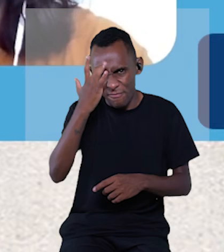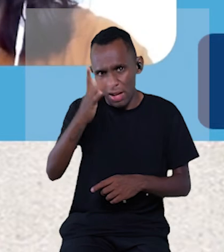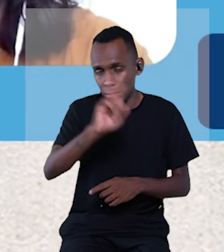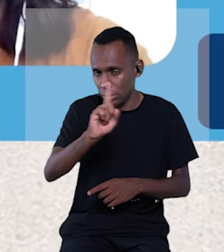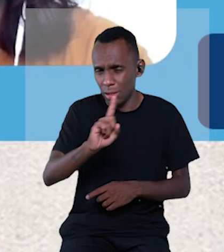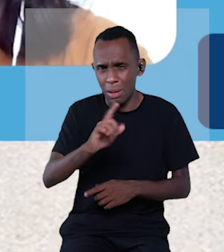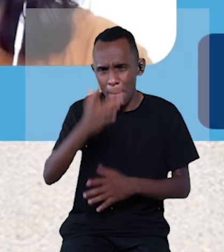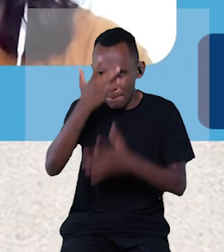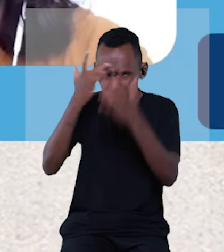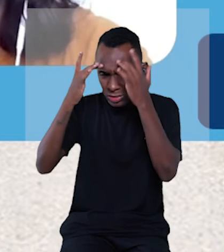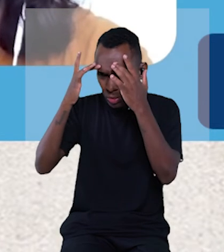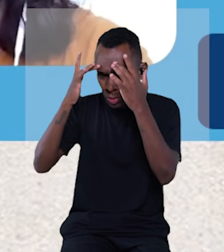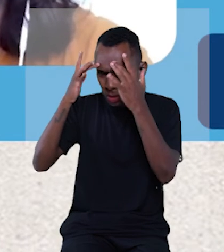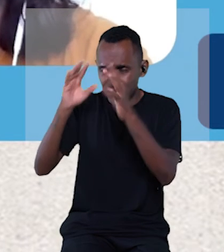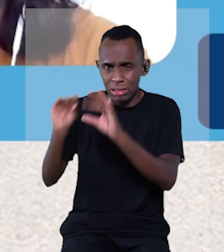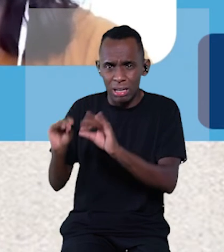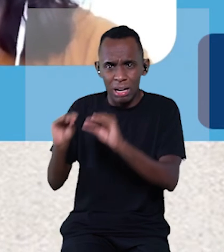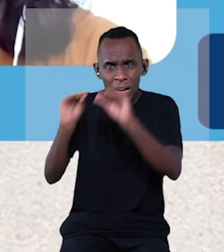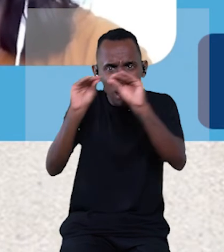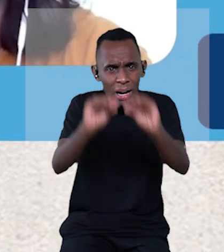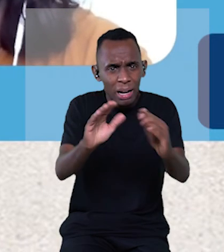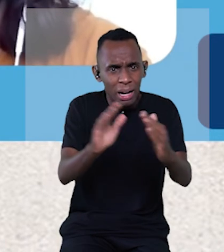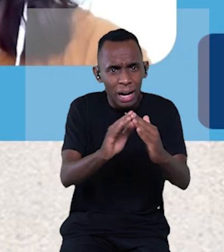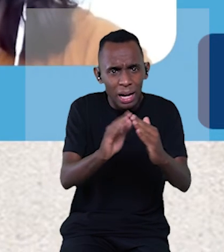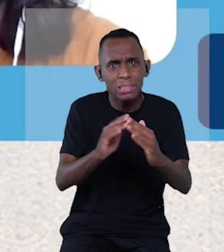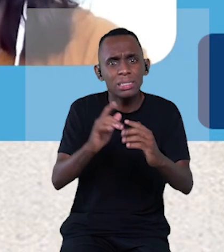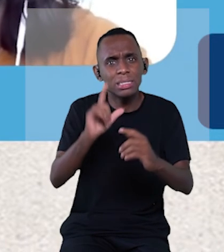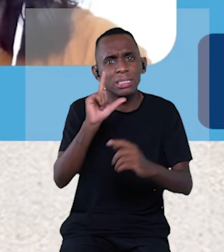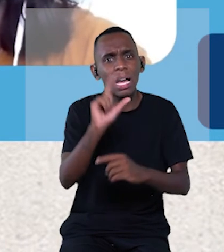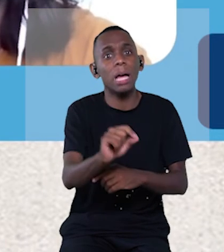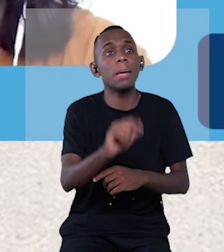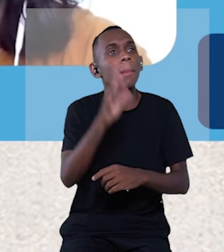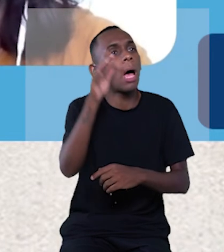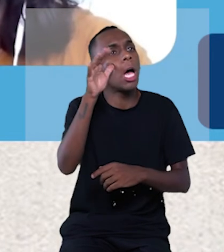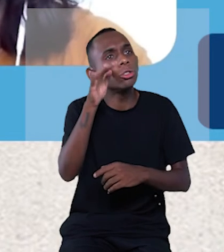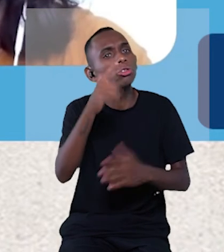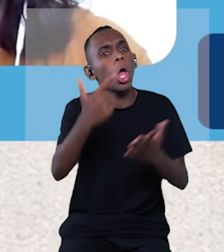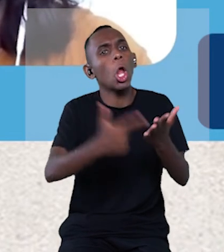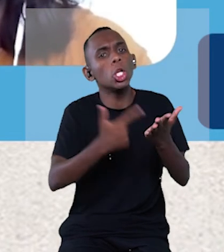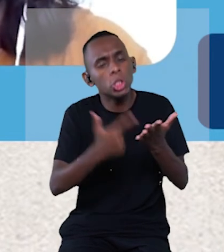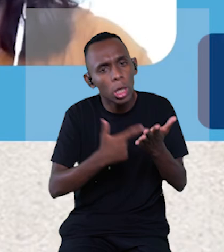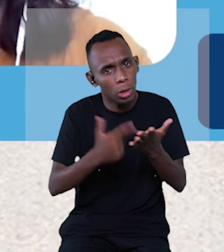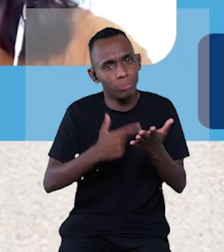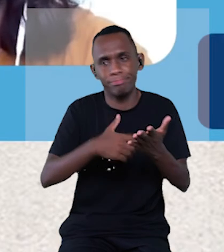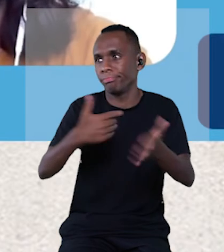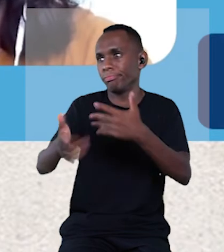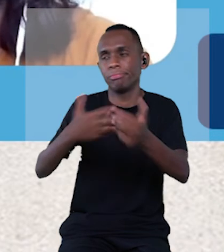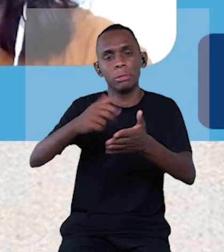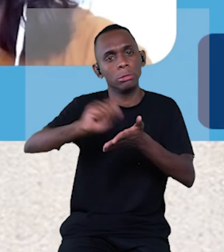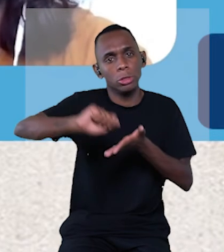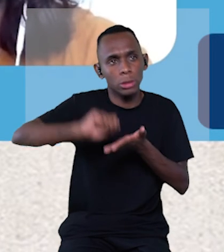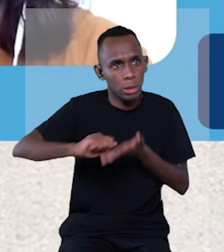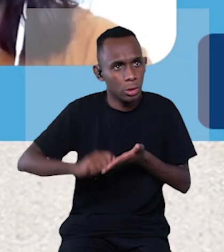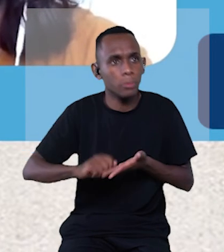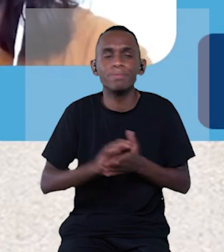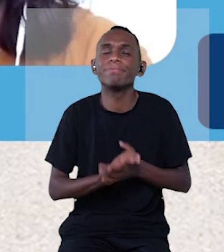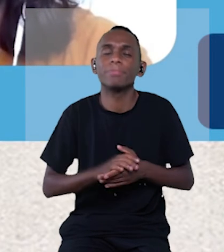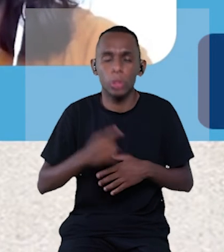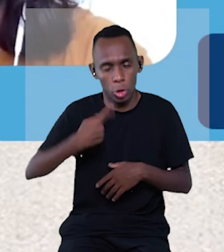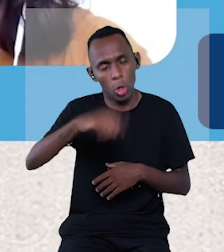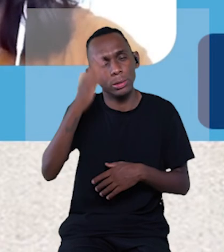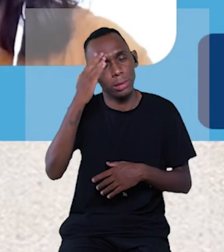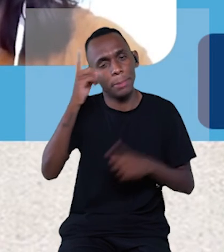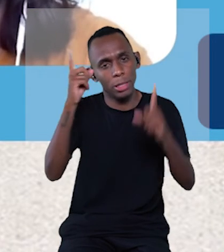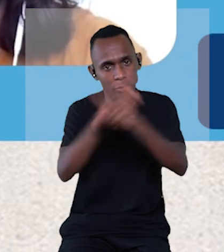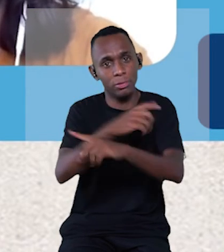é fácil, né? Tirar a pessoa de casa para ir lá, e prestigiar a literatura, né, independente do escritor,